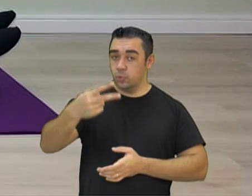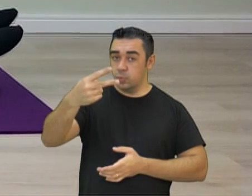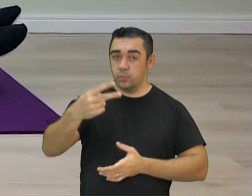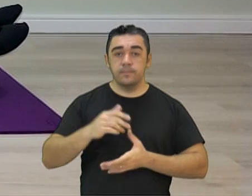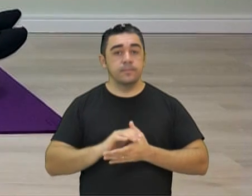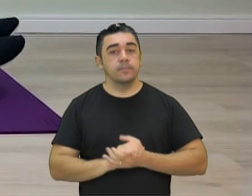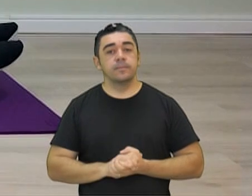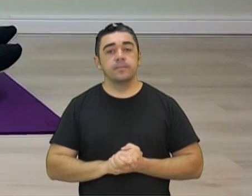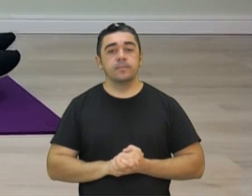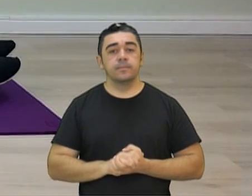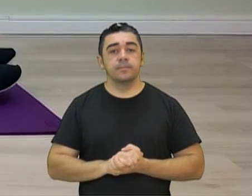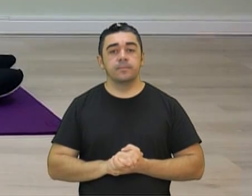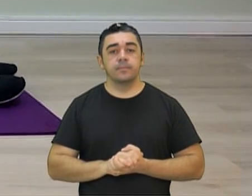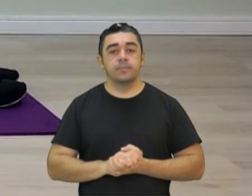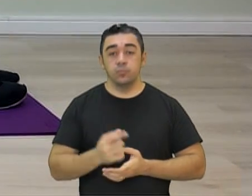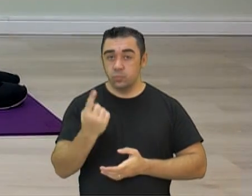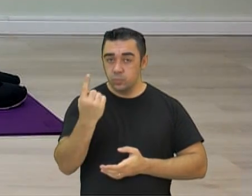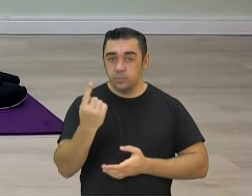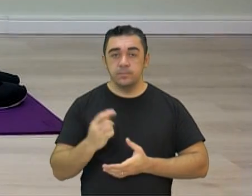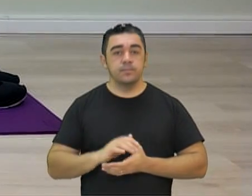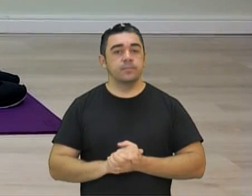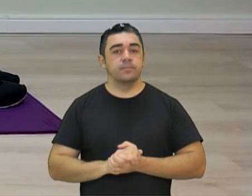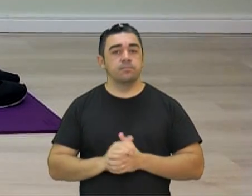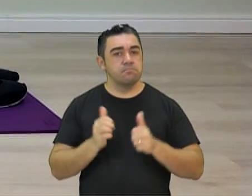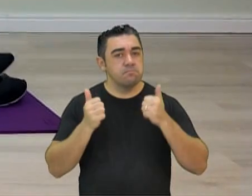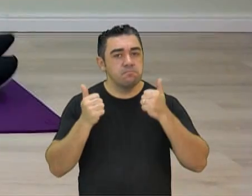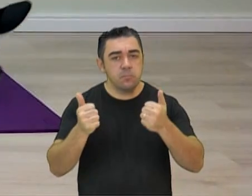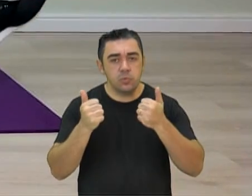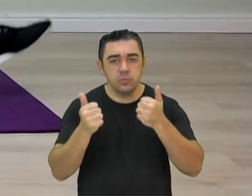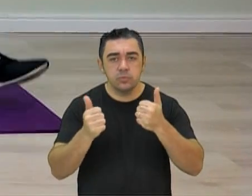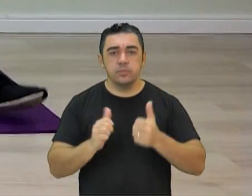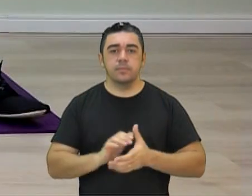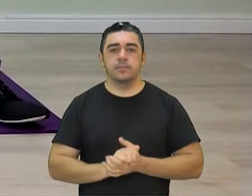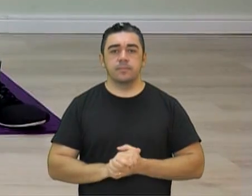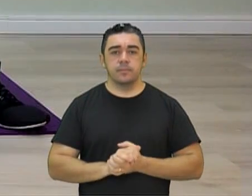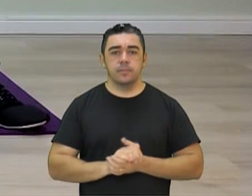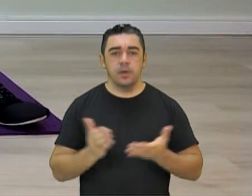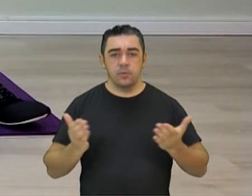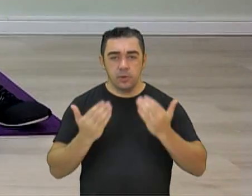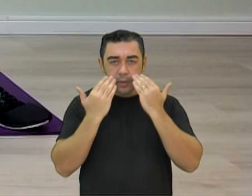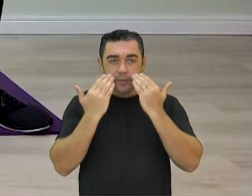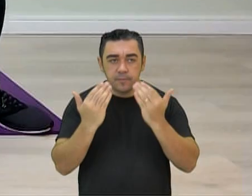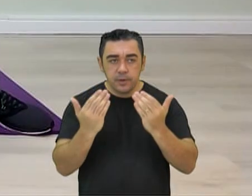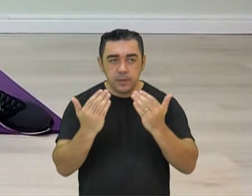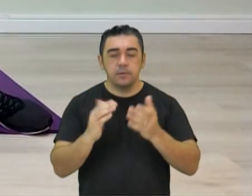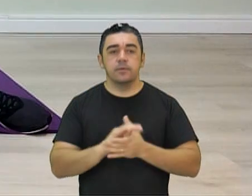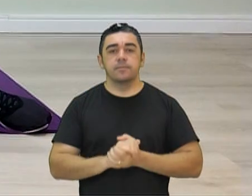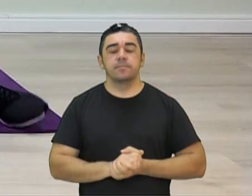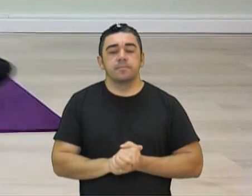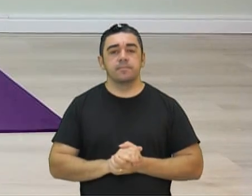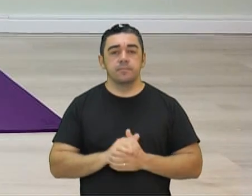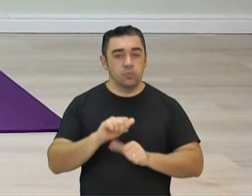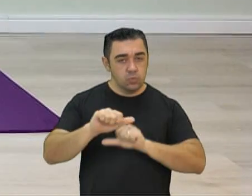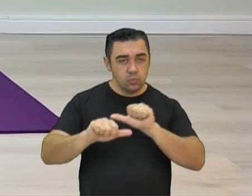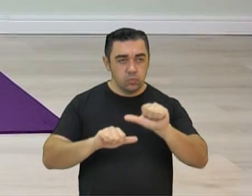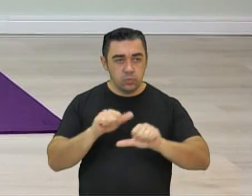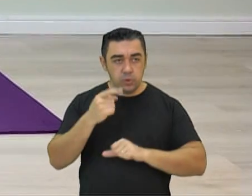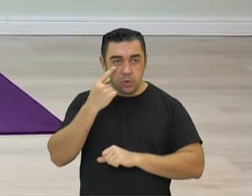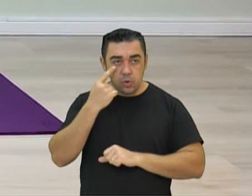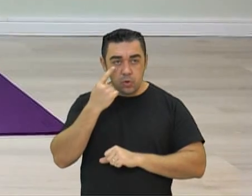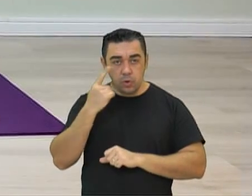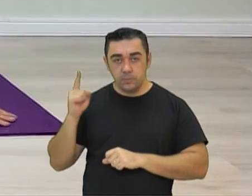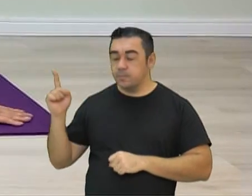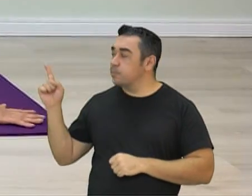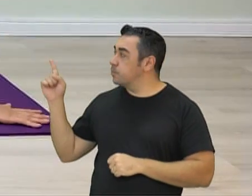2, 1. Muito bom. Vira aqui. Tá? E a gente